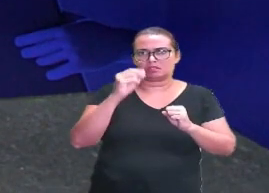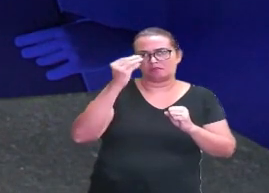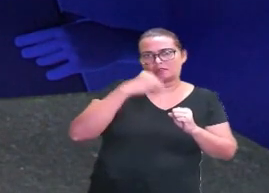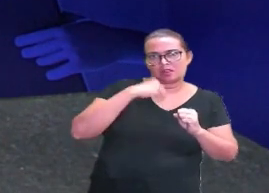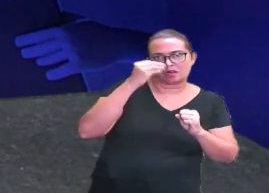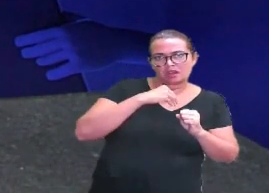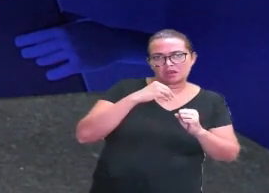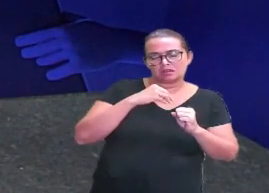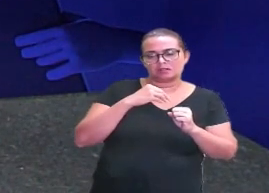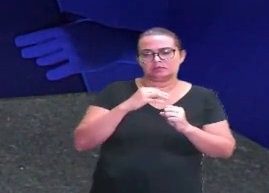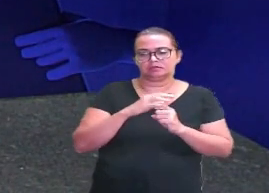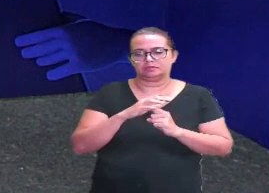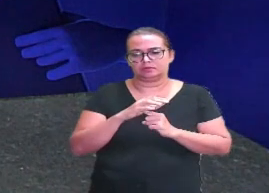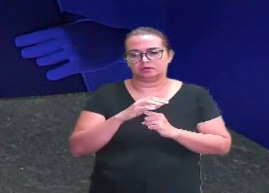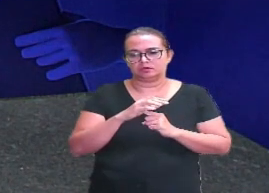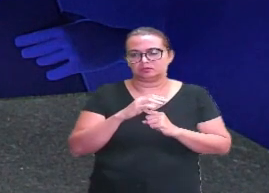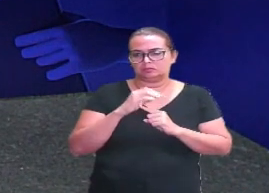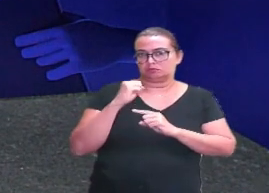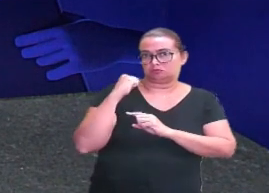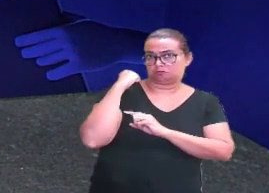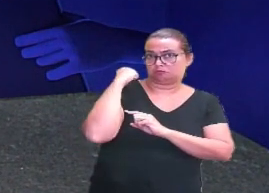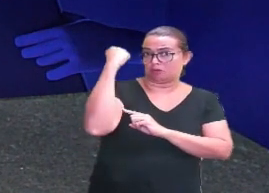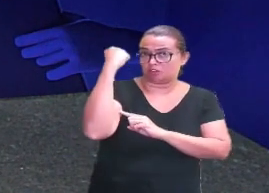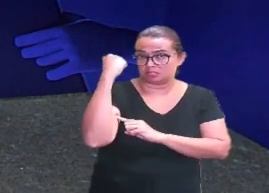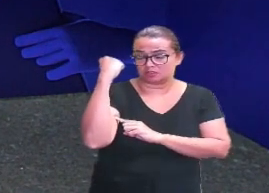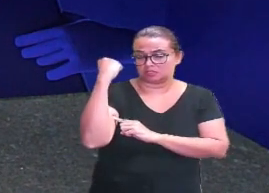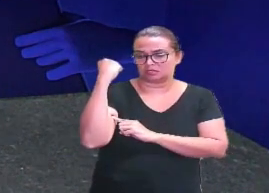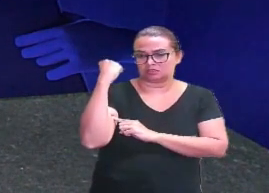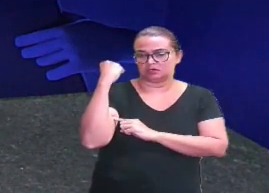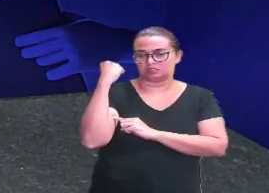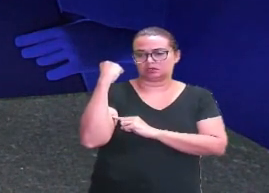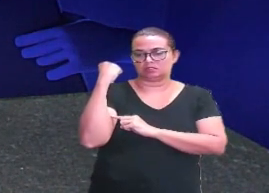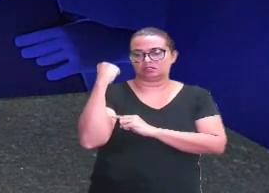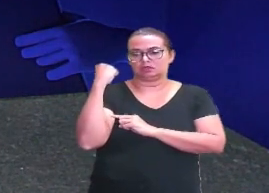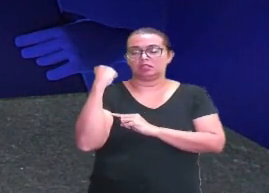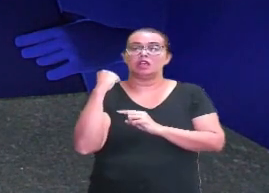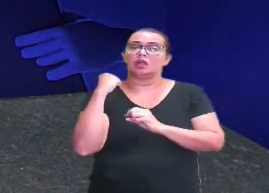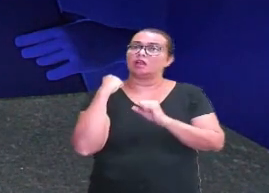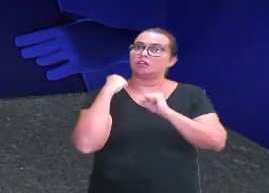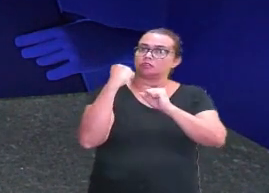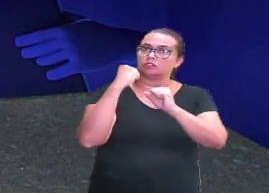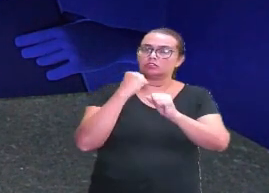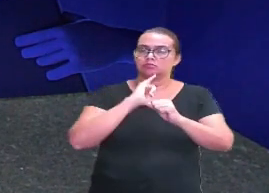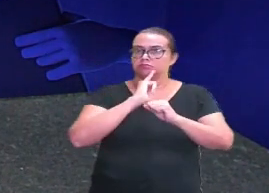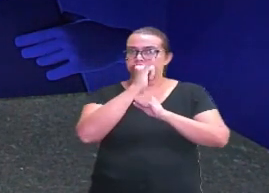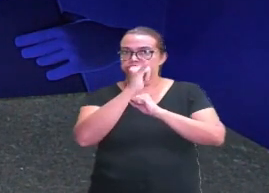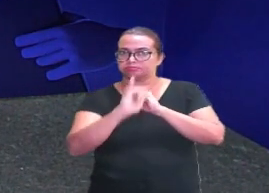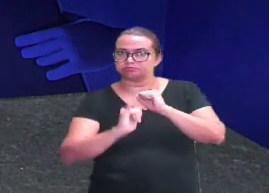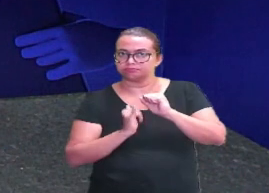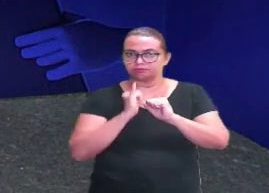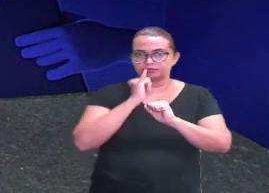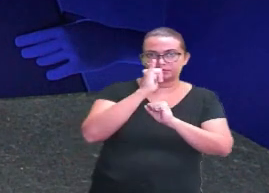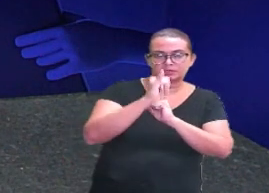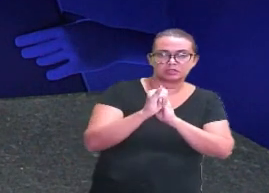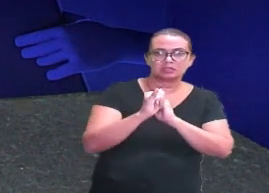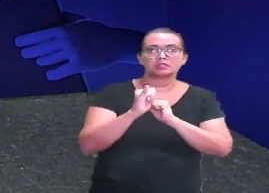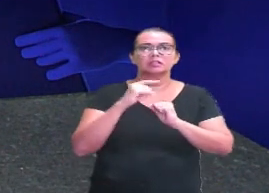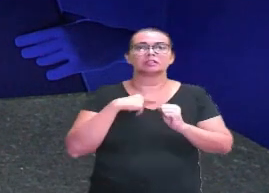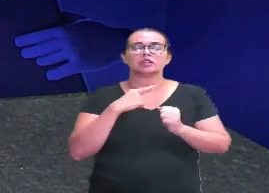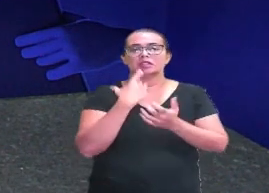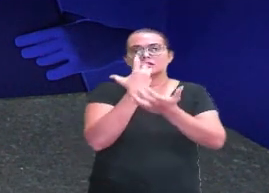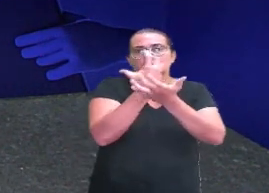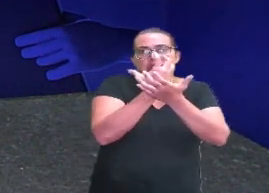força forte, tá? A força eletromagnética, tá bom? E a